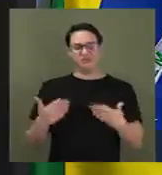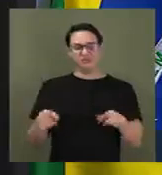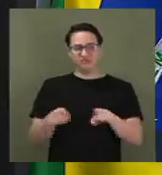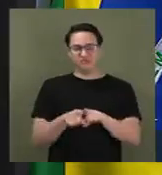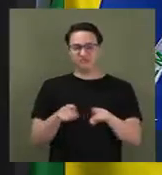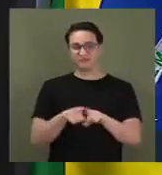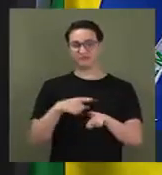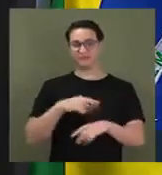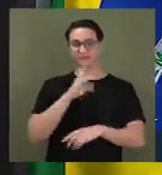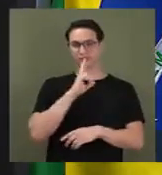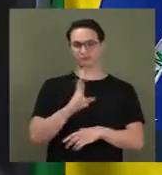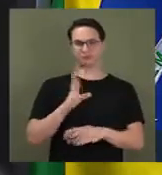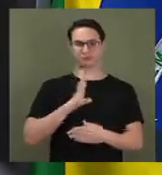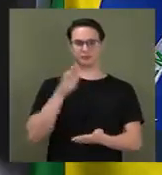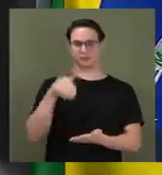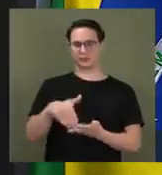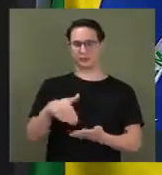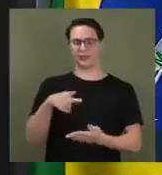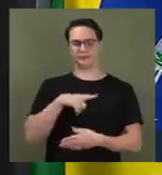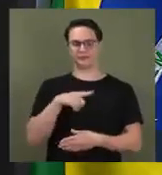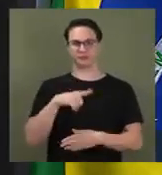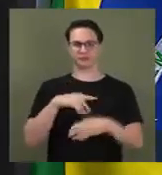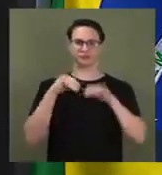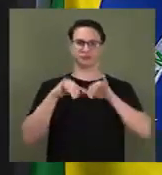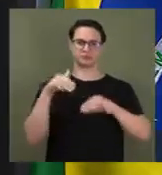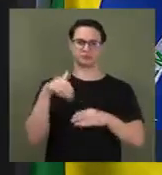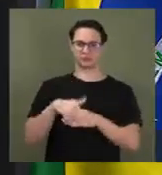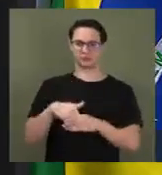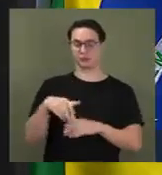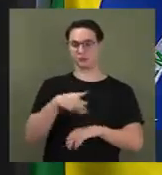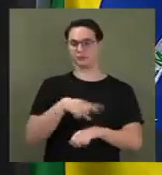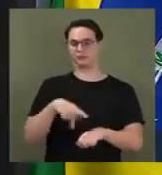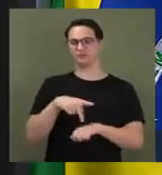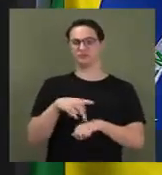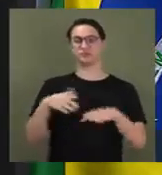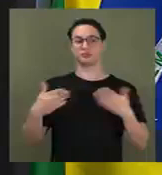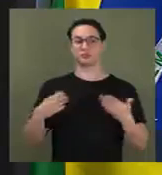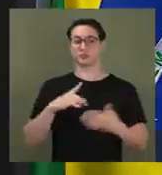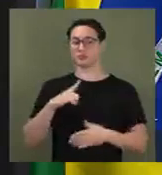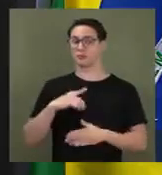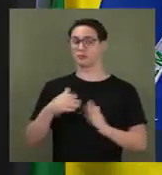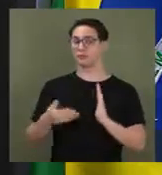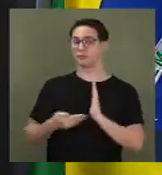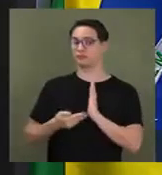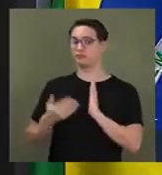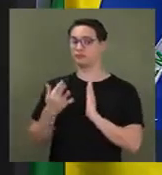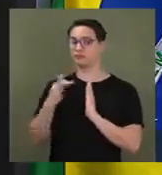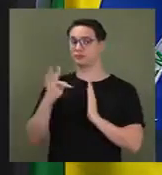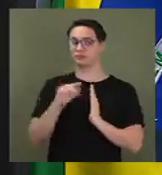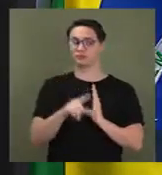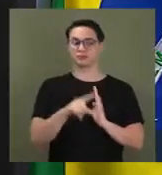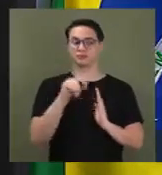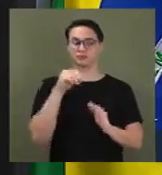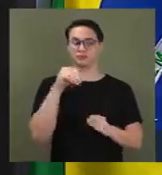das últimas eleições no país, onde a Câmara Federal elegeu